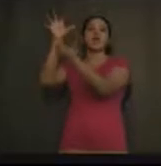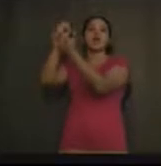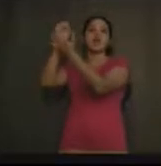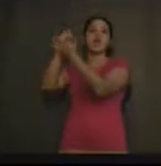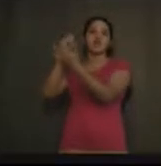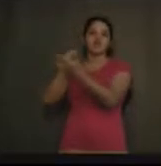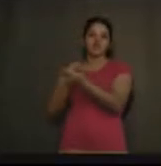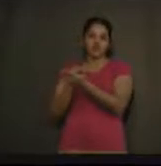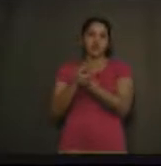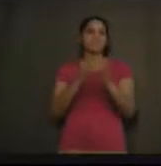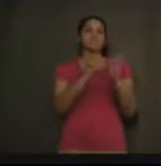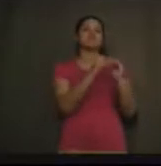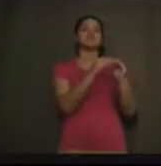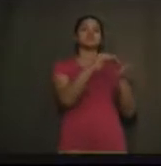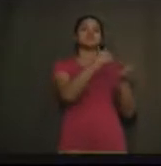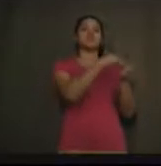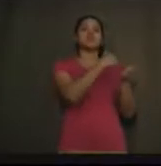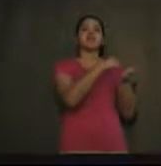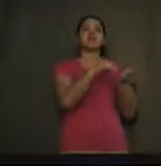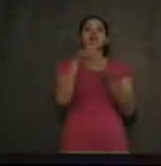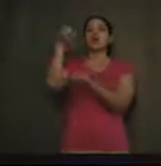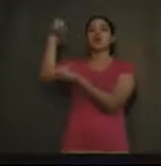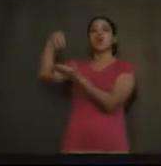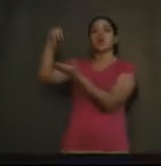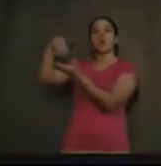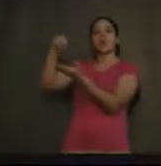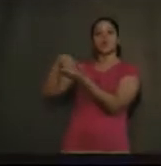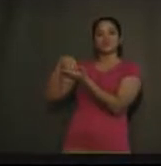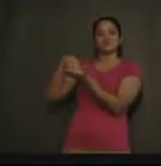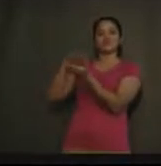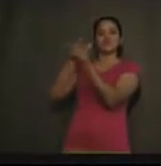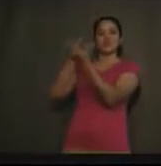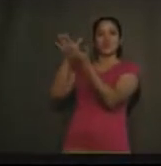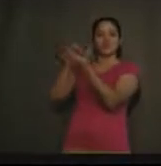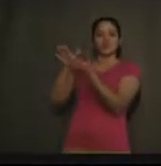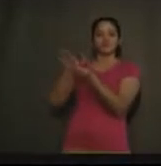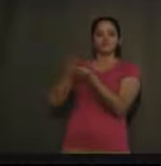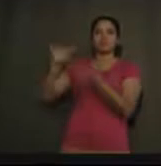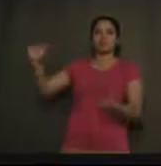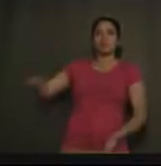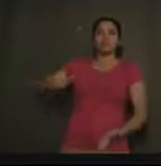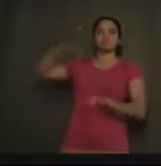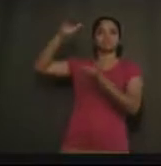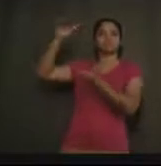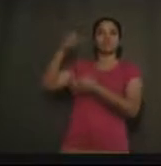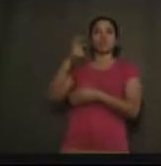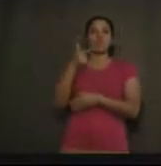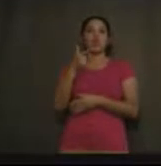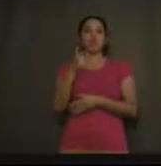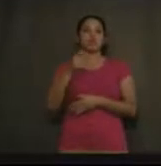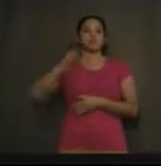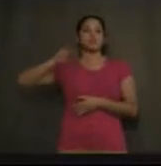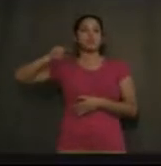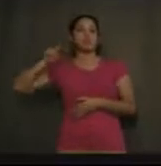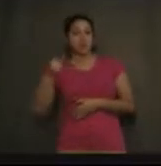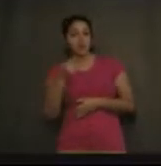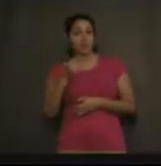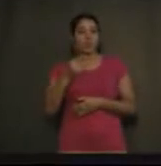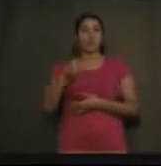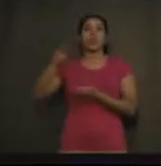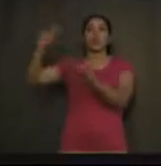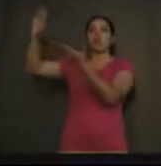cópia, então o biógrafo tinha à disposição dele 12 mil cópias de cartas escritas ou recebidas